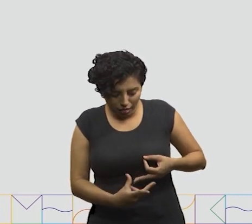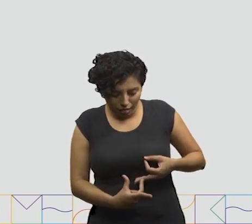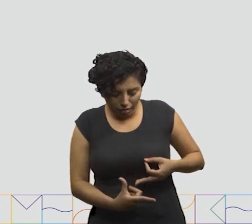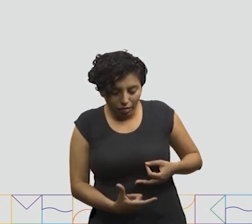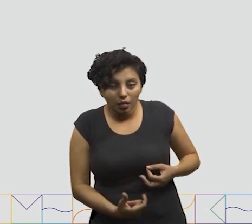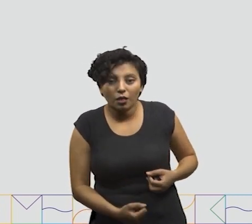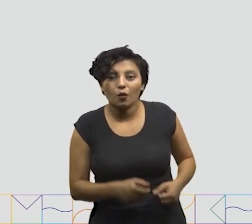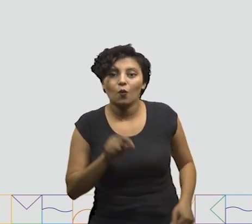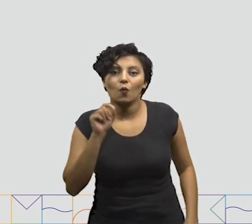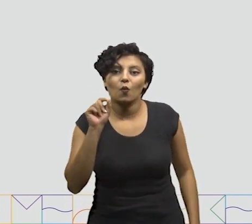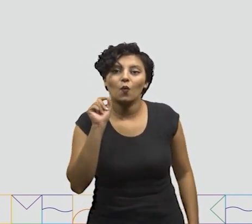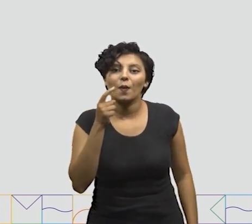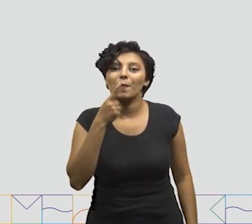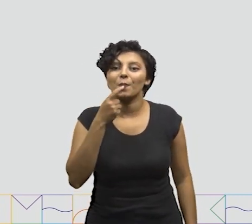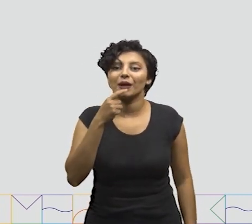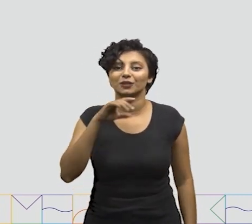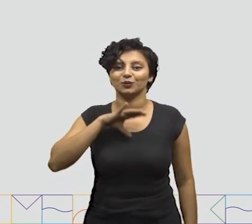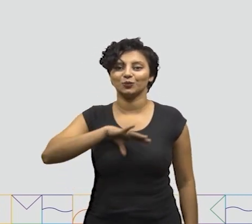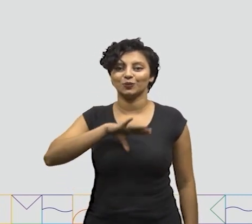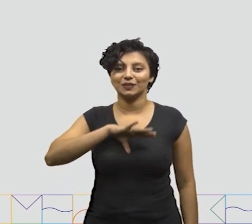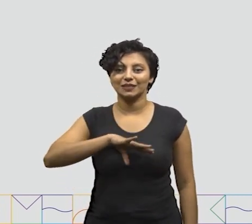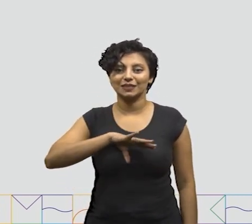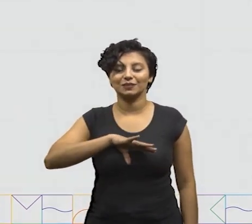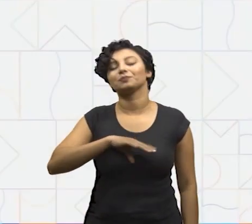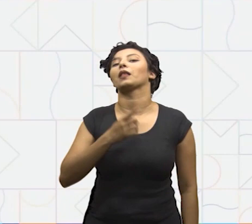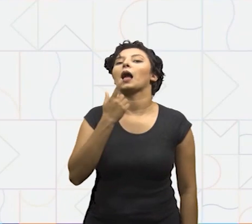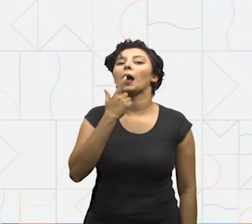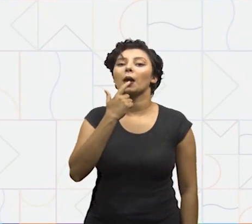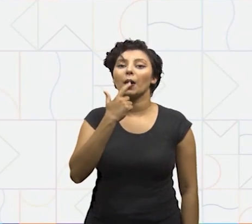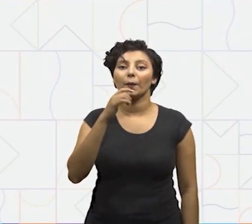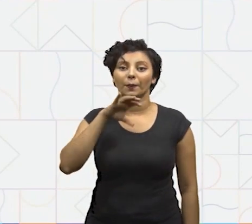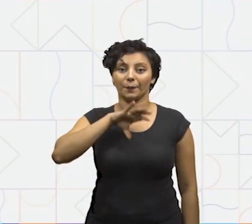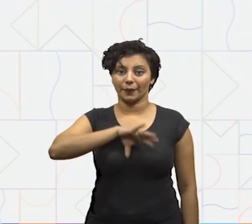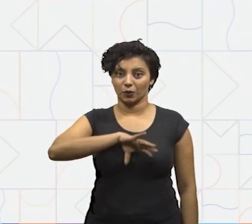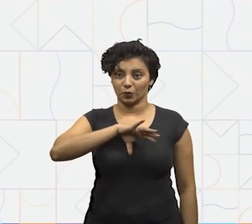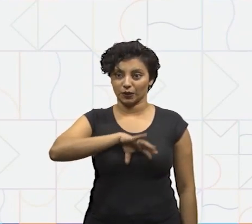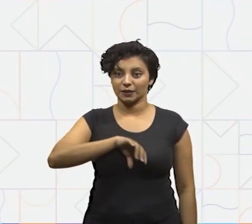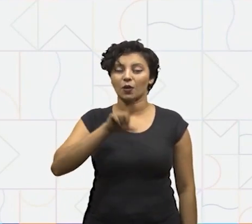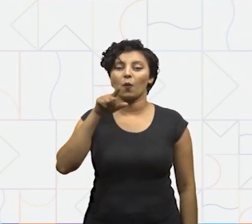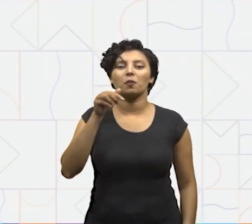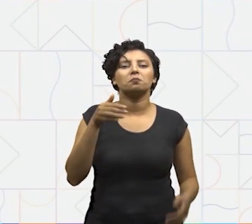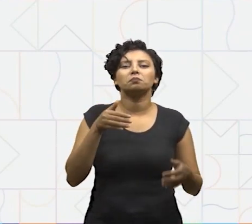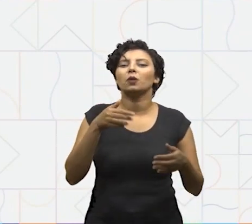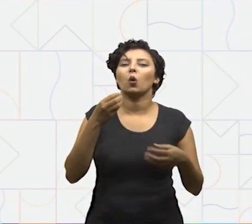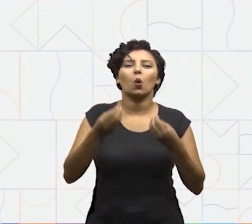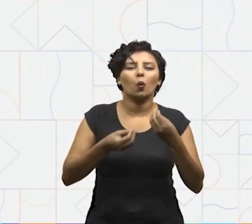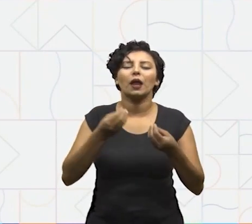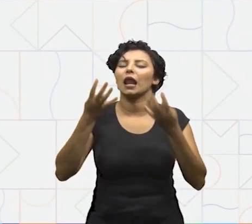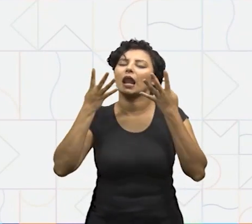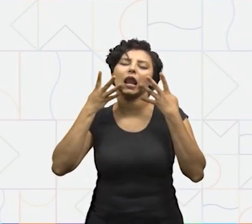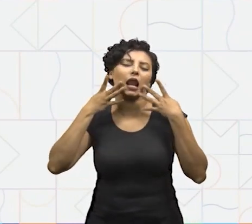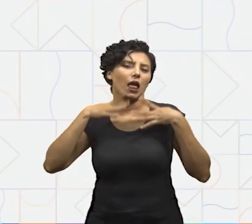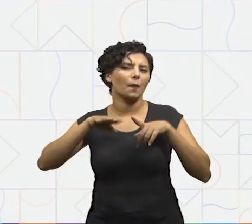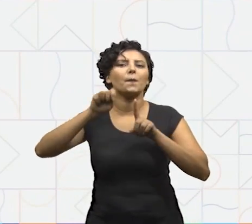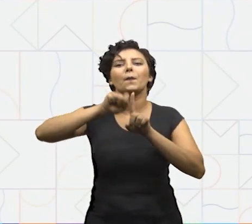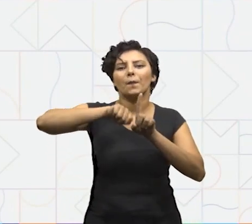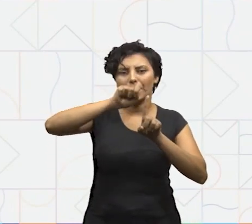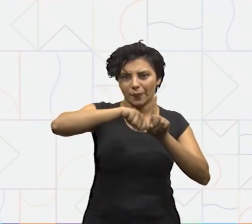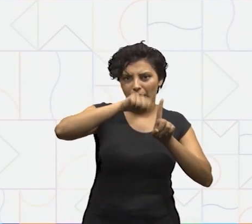dissolve, resultando na menstruação. A menstruação é um processo natural que